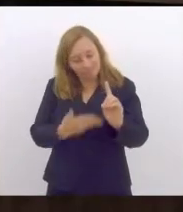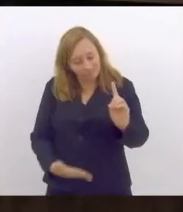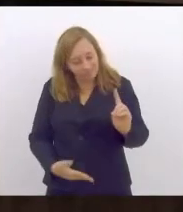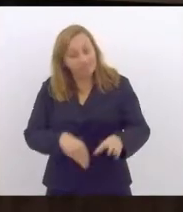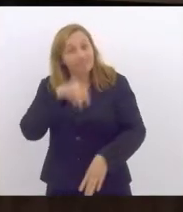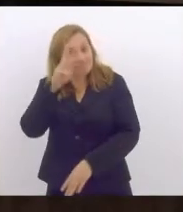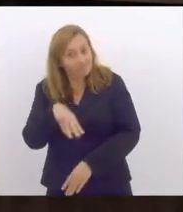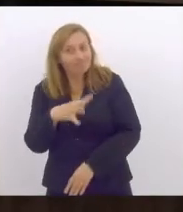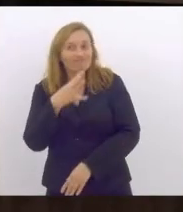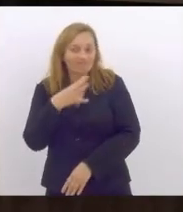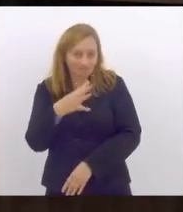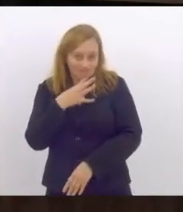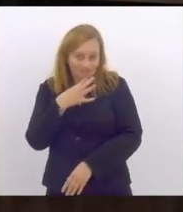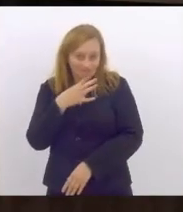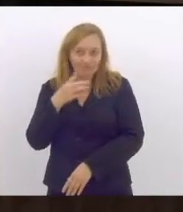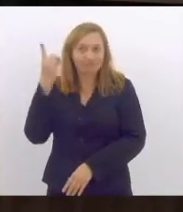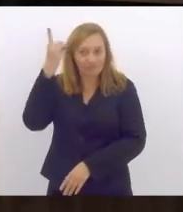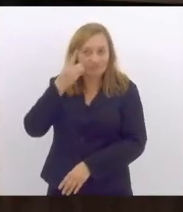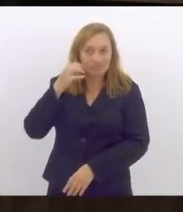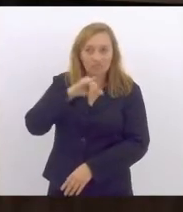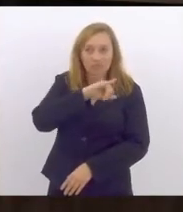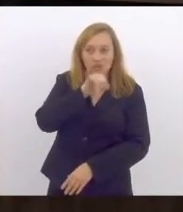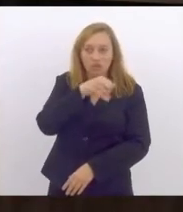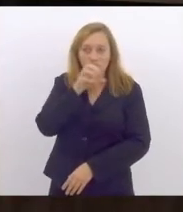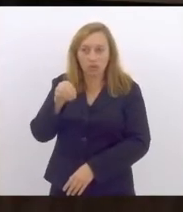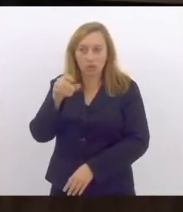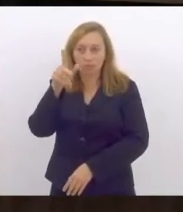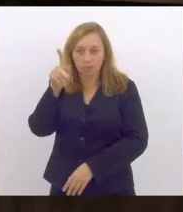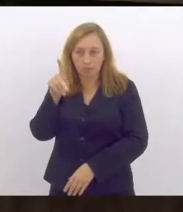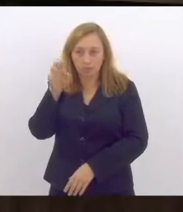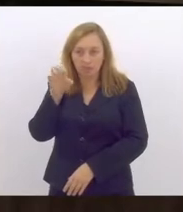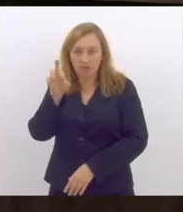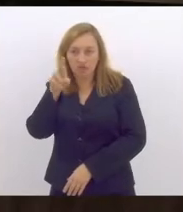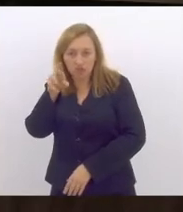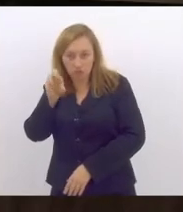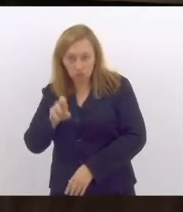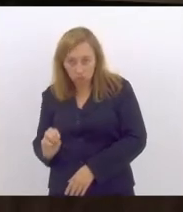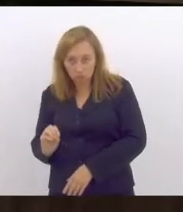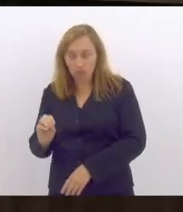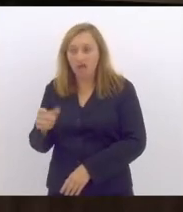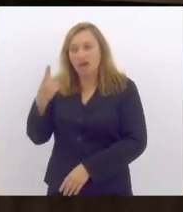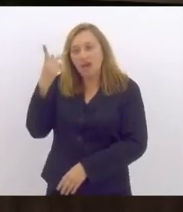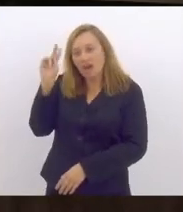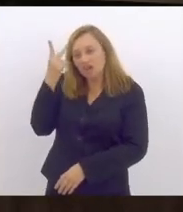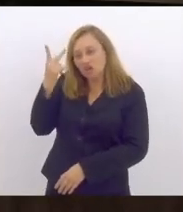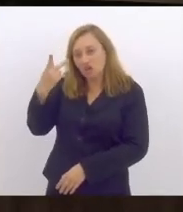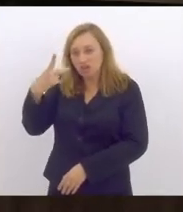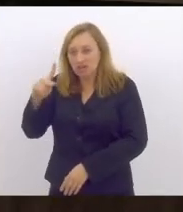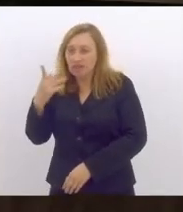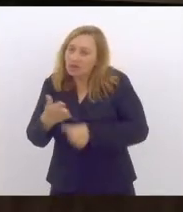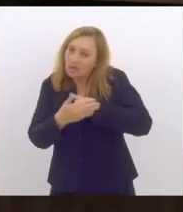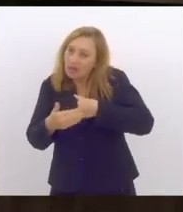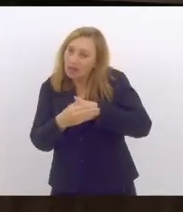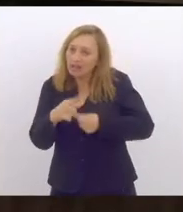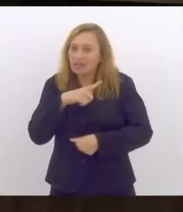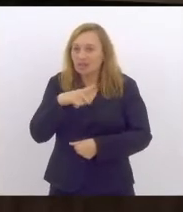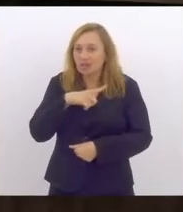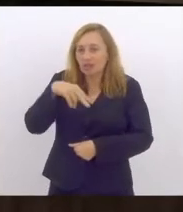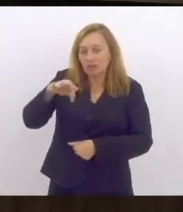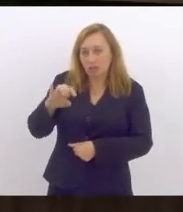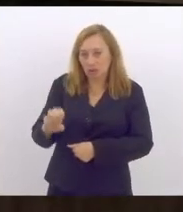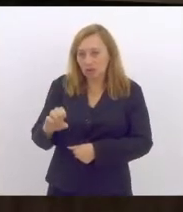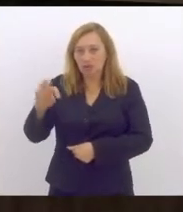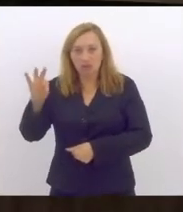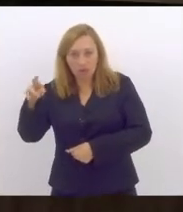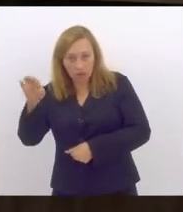conhece, quem conheceu o deputado João Peixoto, a história dele, o carinho que ele tinha, principalmente pelo norte e